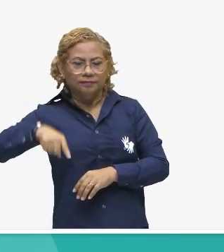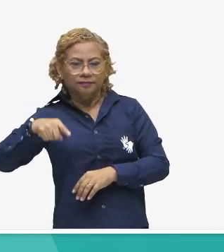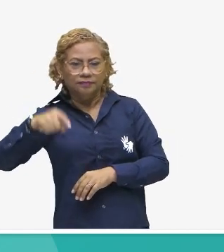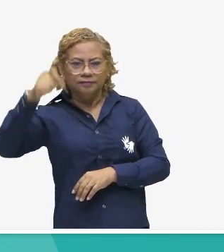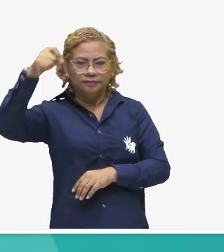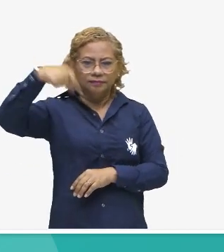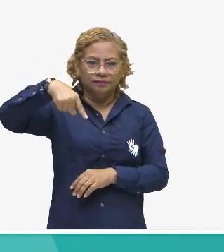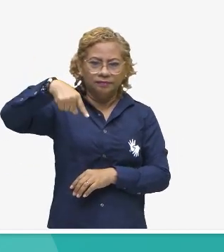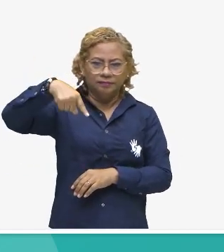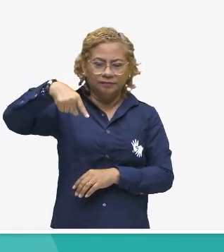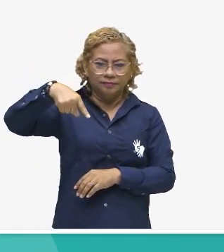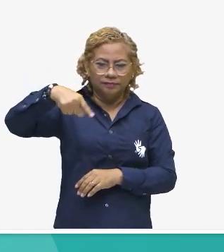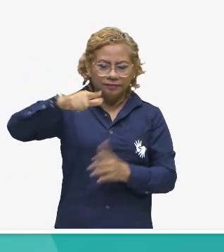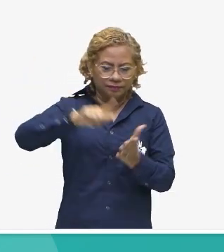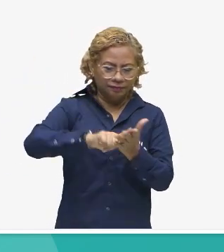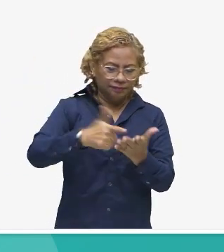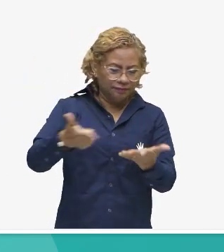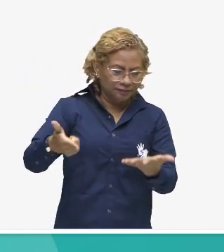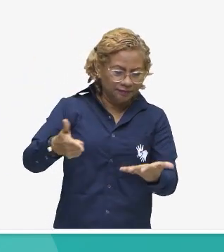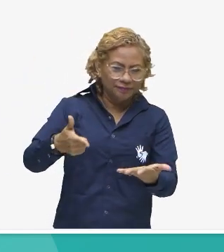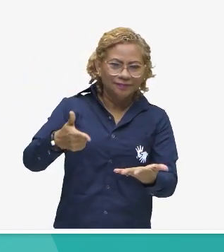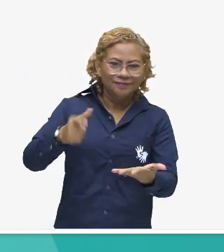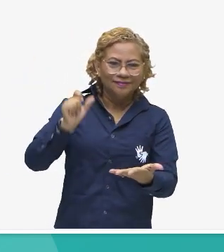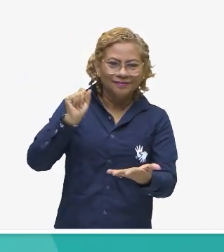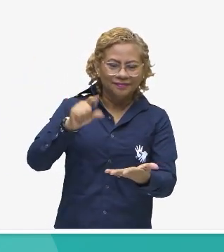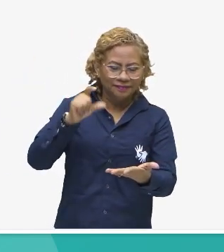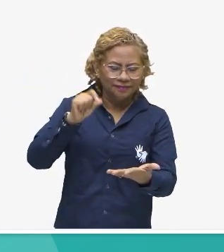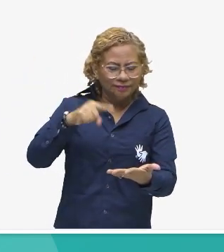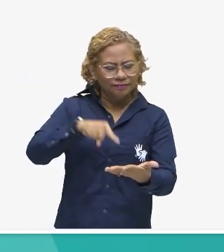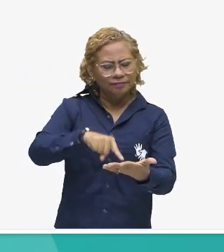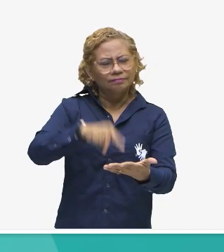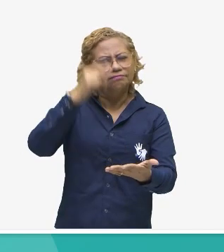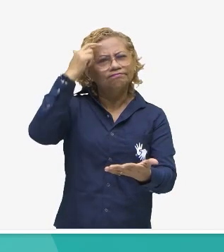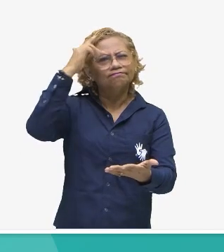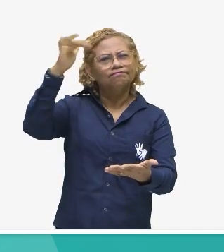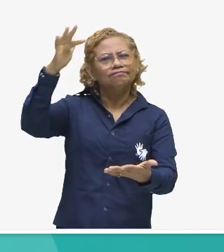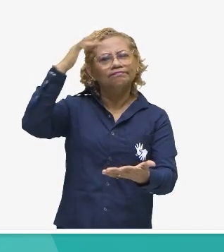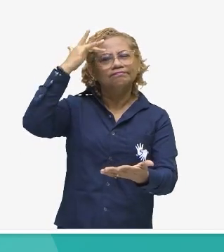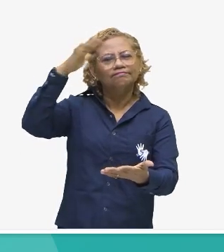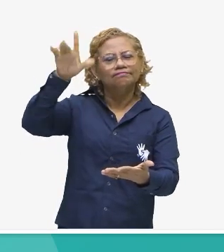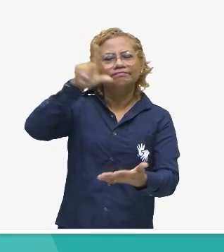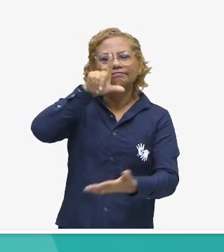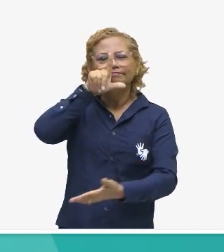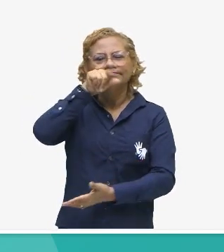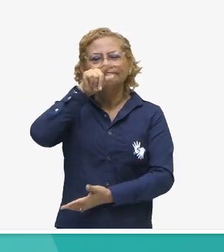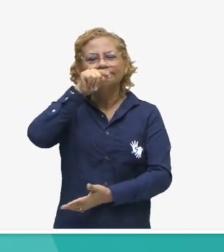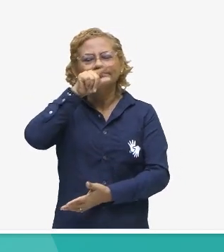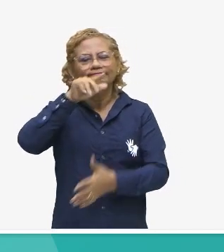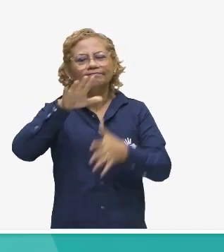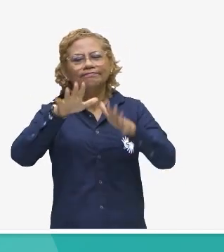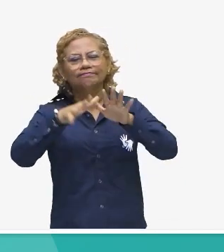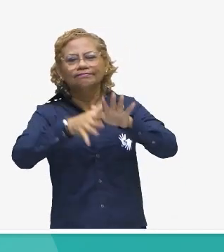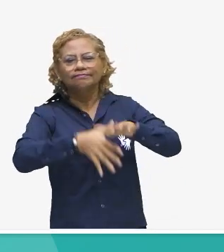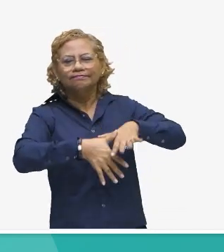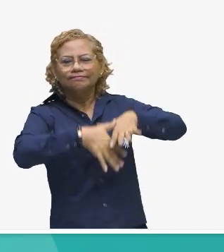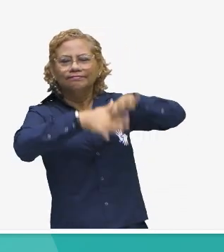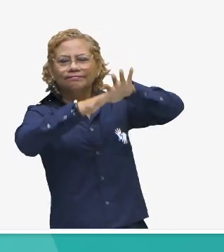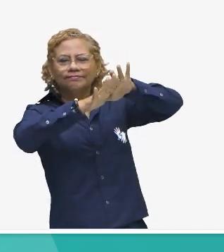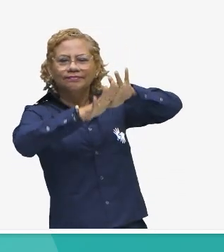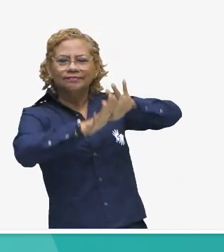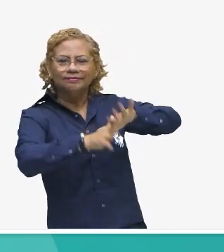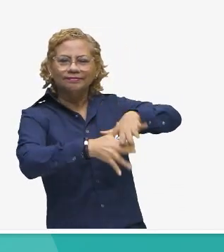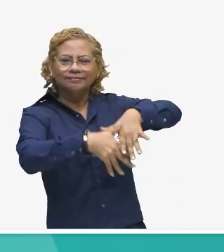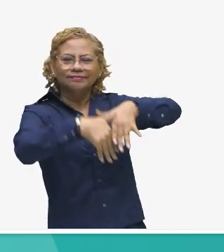pedacinho azul do papel, num instante imagino uma linda gaivota a voar no céu. Então, todos